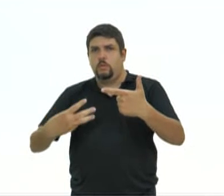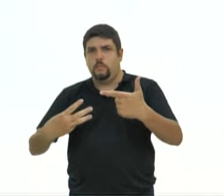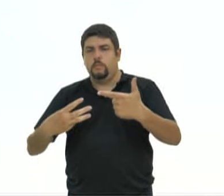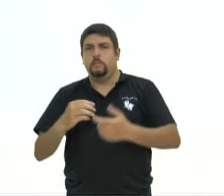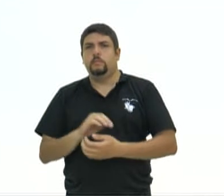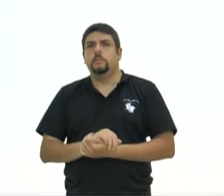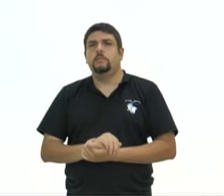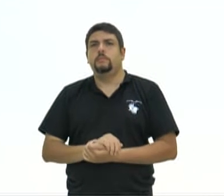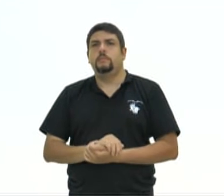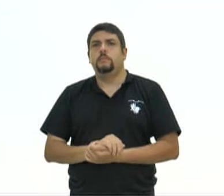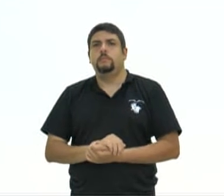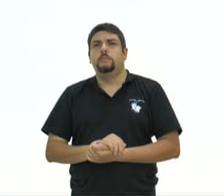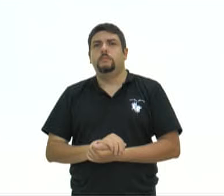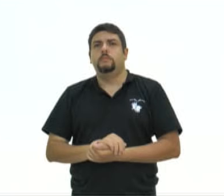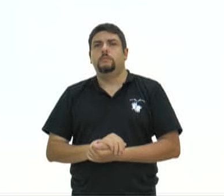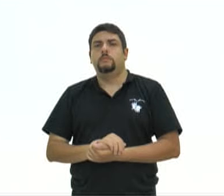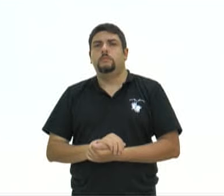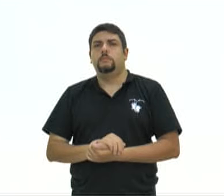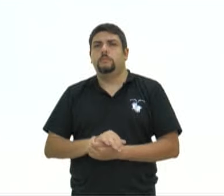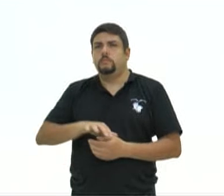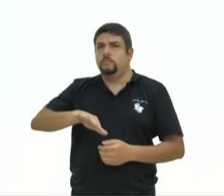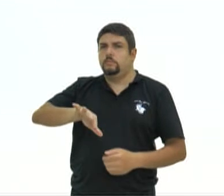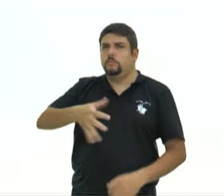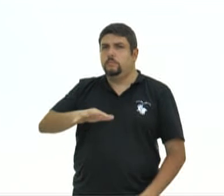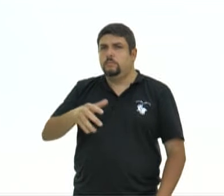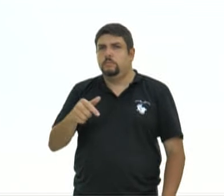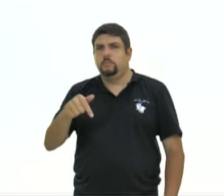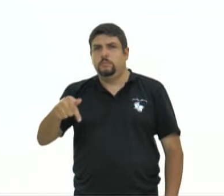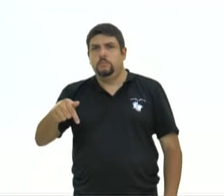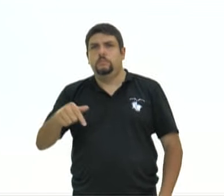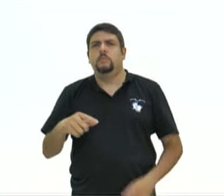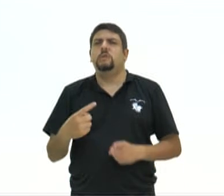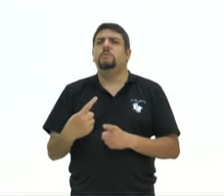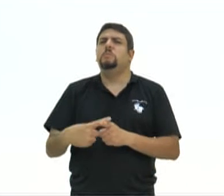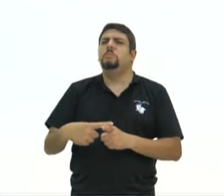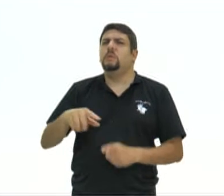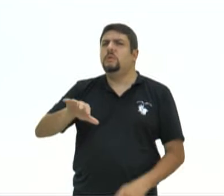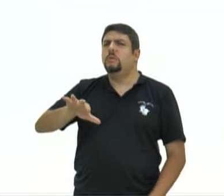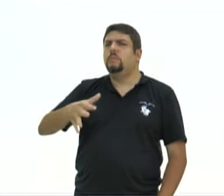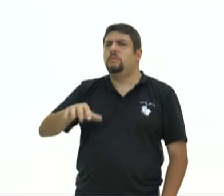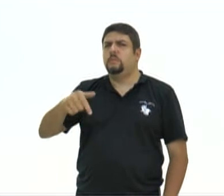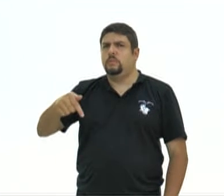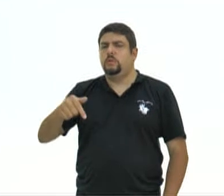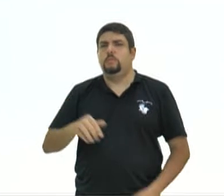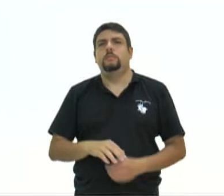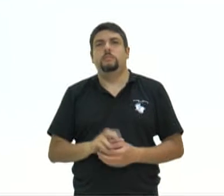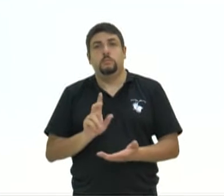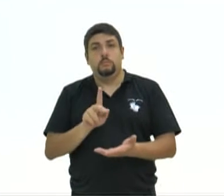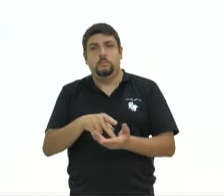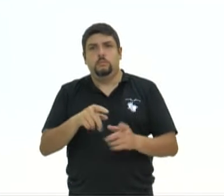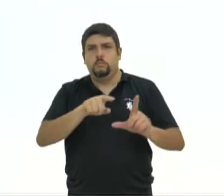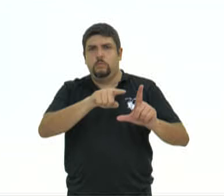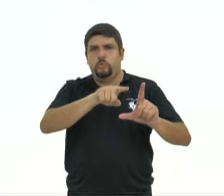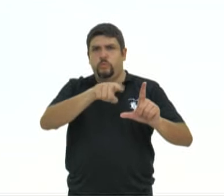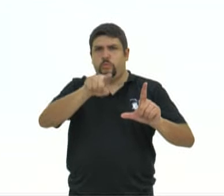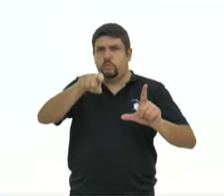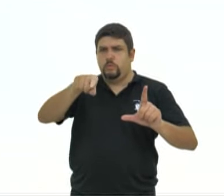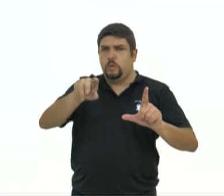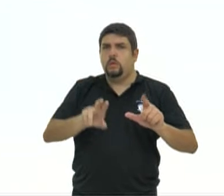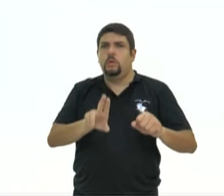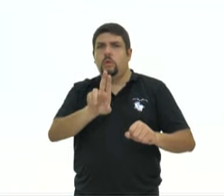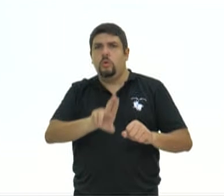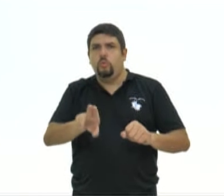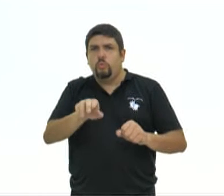né? Aproximadamente 7. Tá? Por que aproximadamente 7? Porque em estatística, o arredondamento que a gente